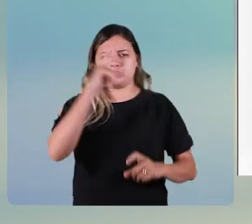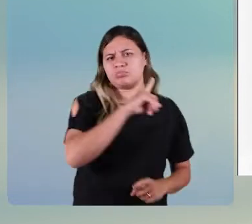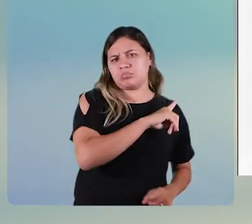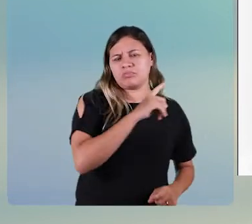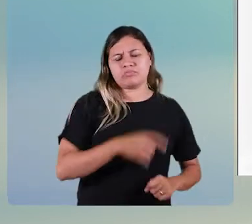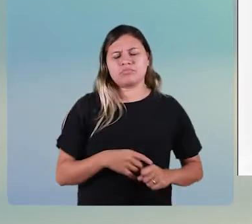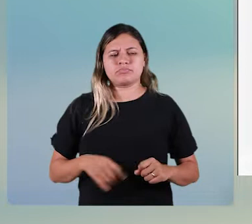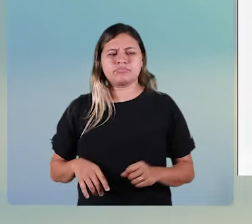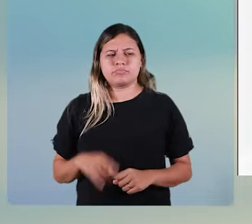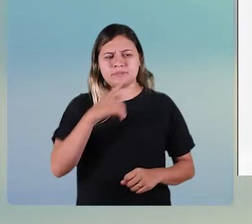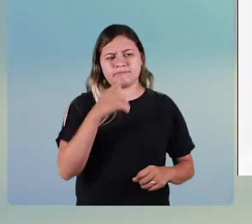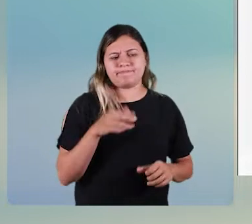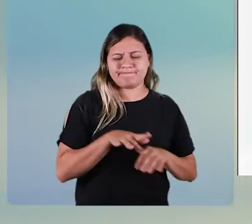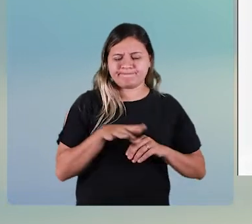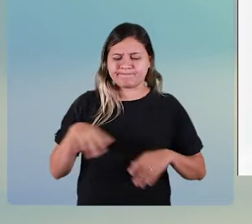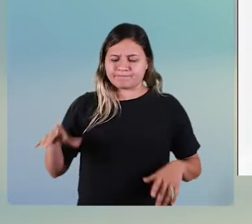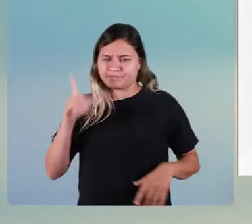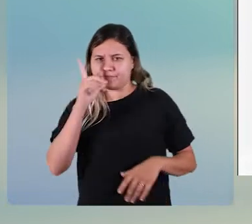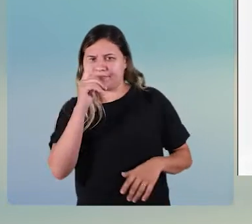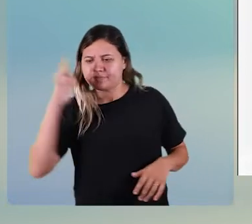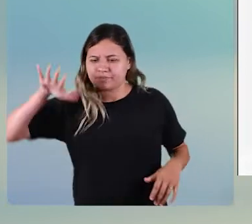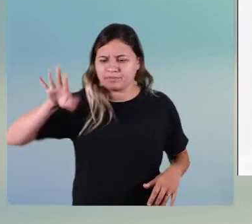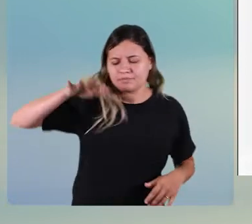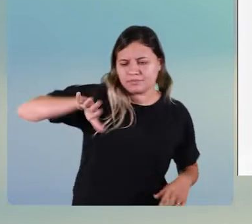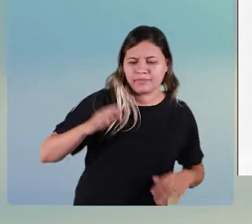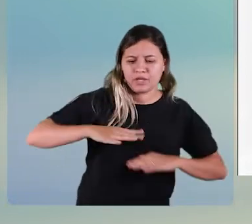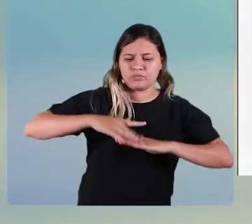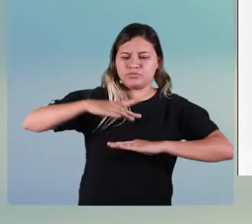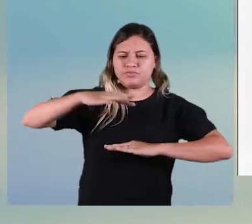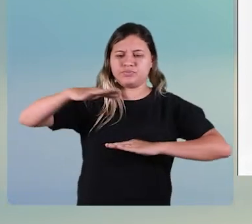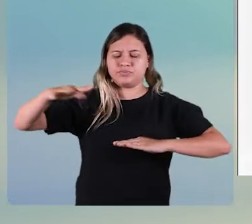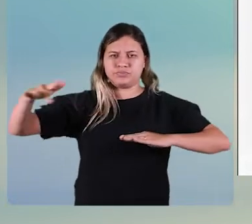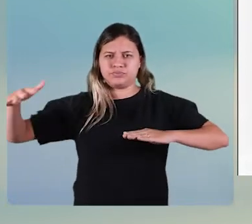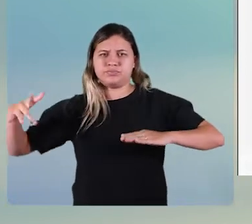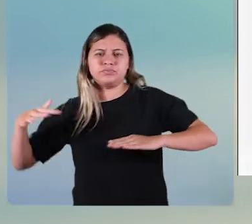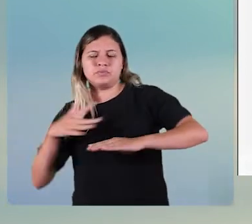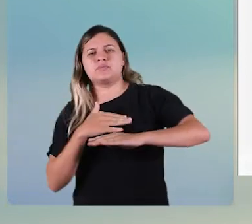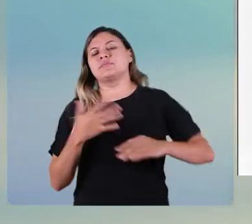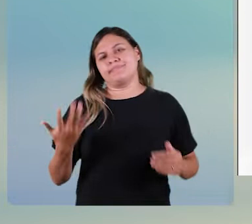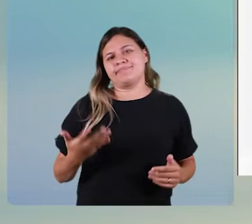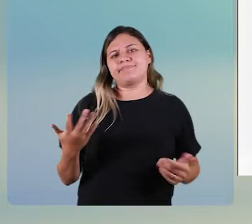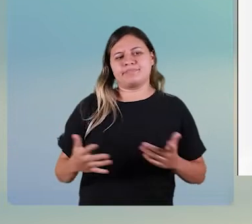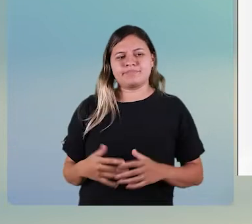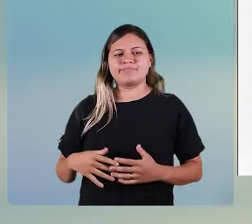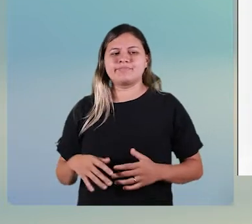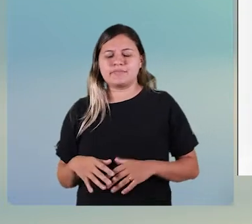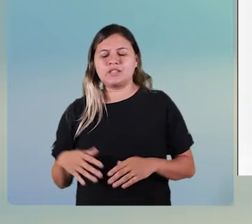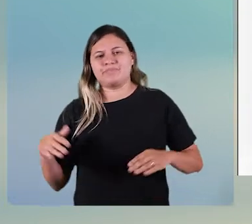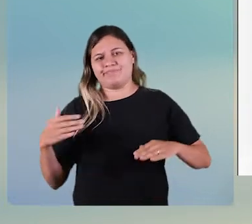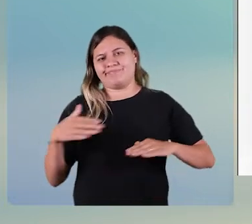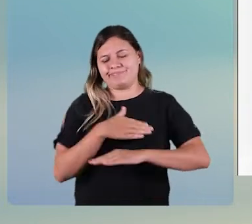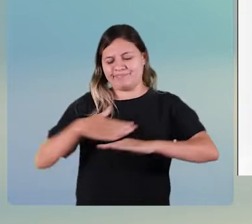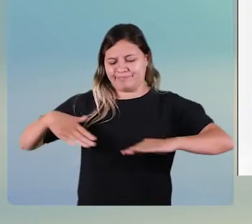tem esse derramamento de petróleo, seja em praias, seja no meio do oceano, que eventualmente vai chegar na costa,